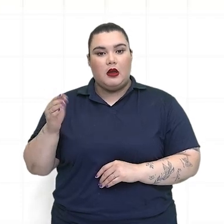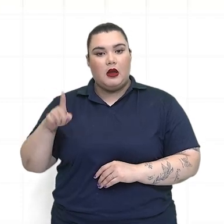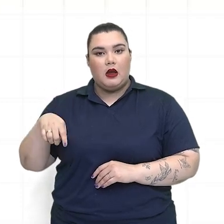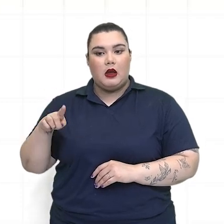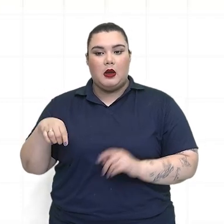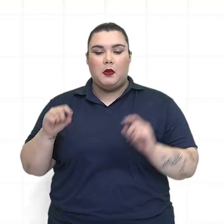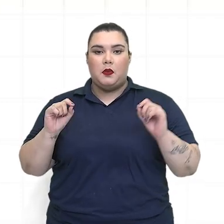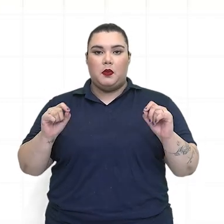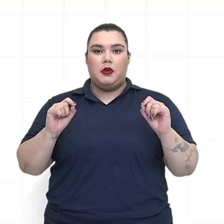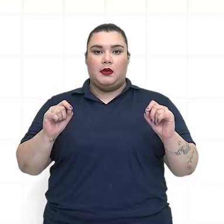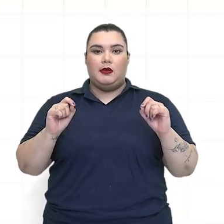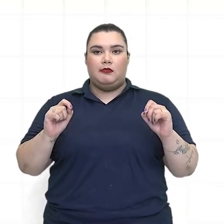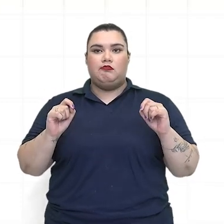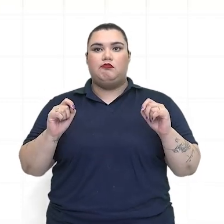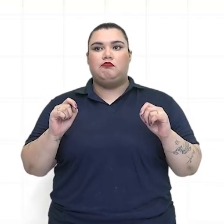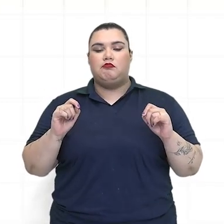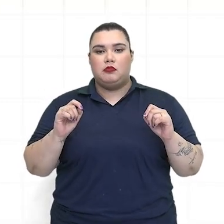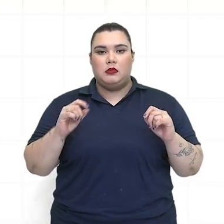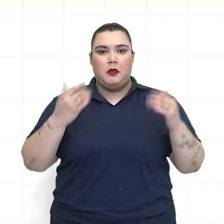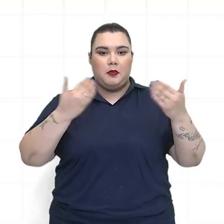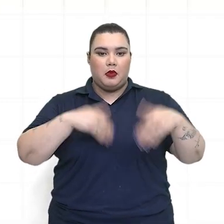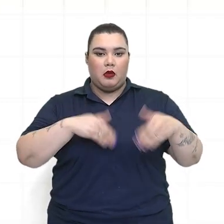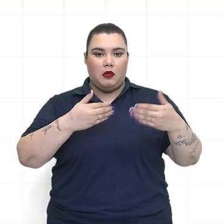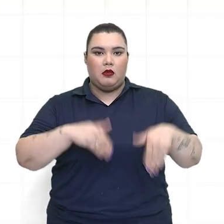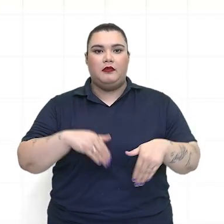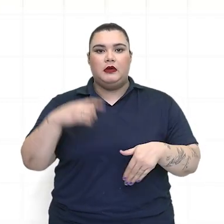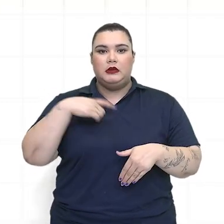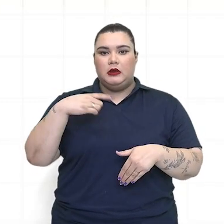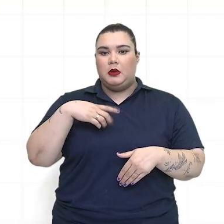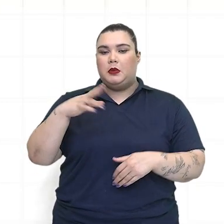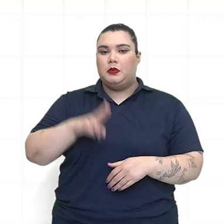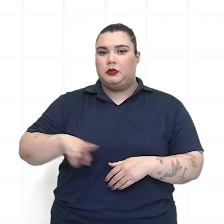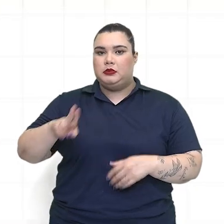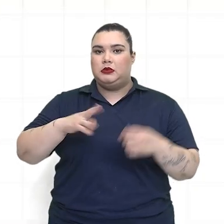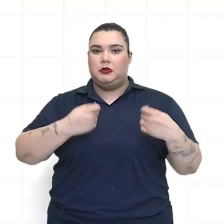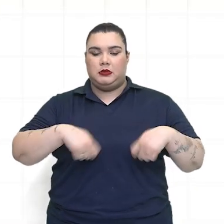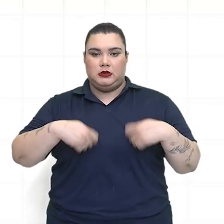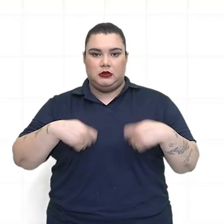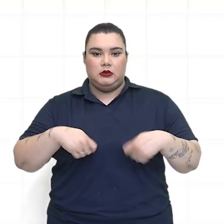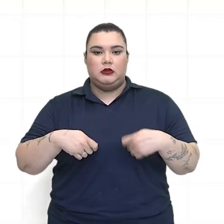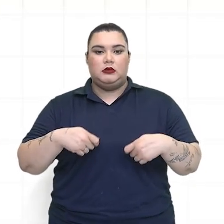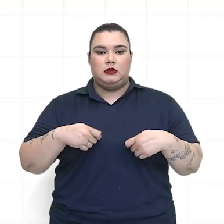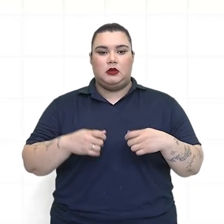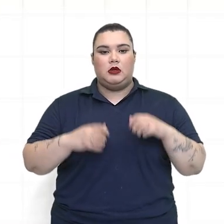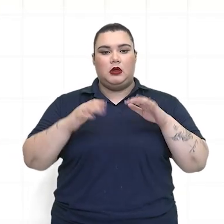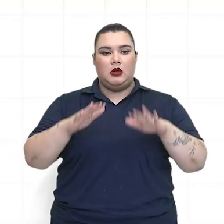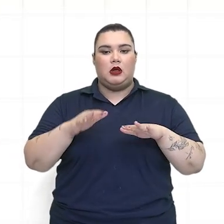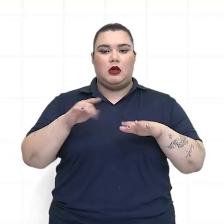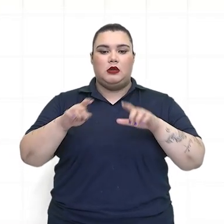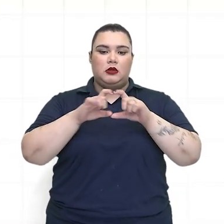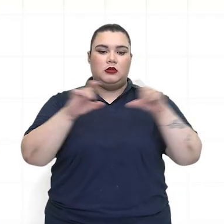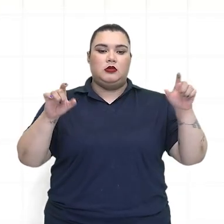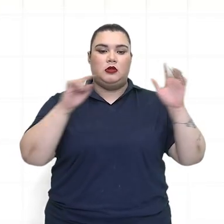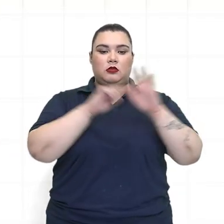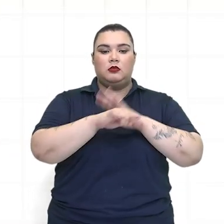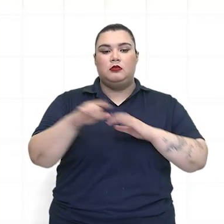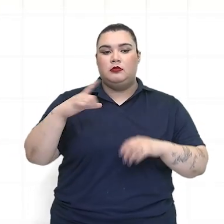né, solicitada em avaliações. É uma questão aí que envolve